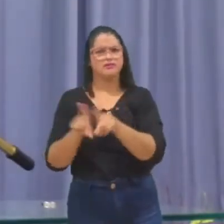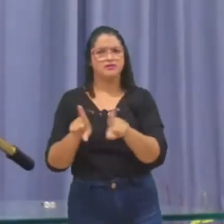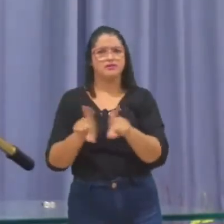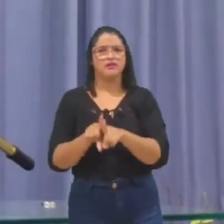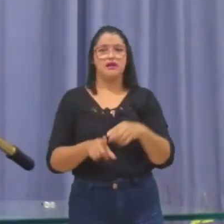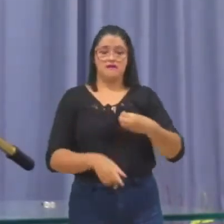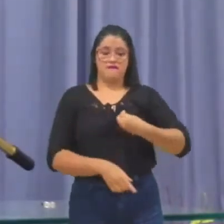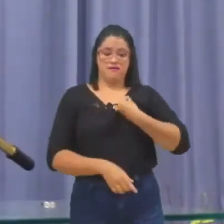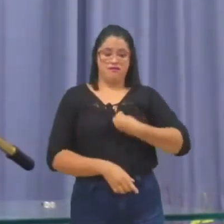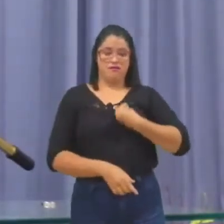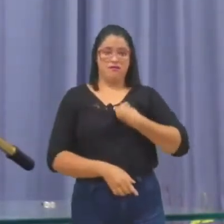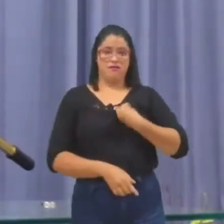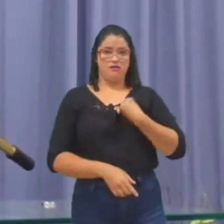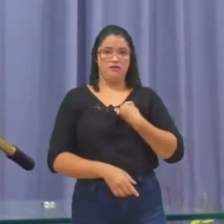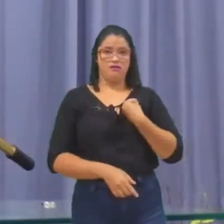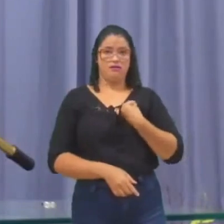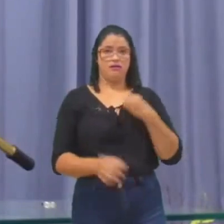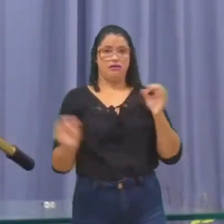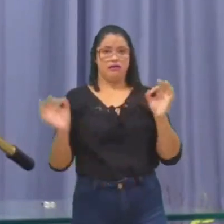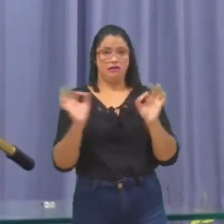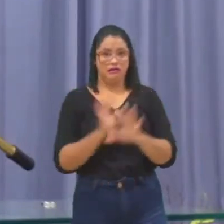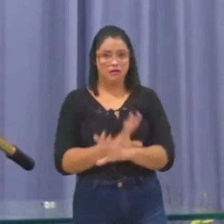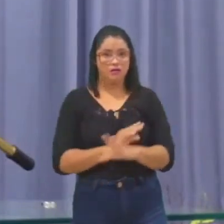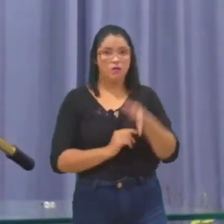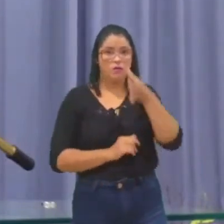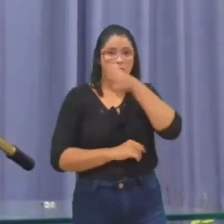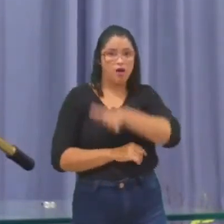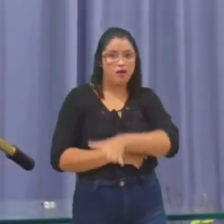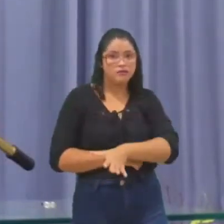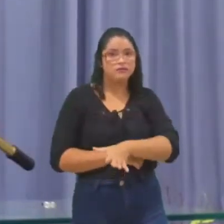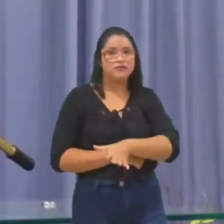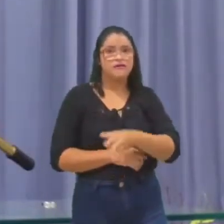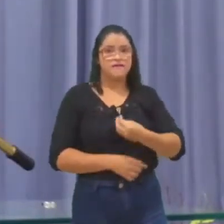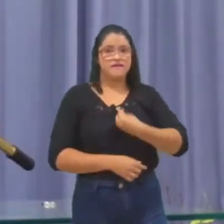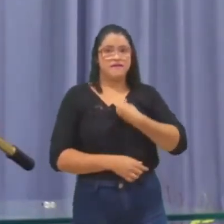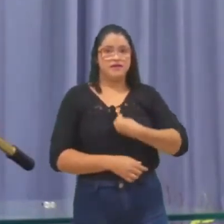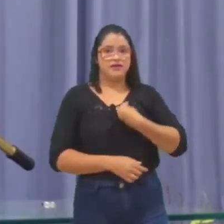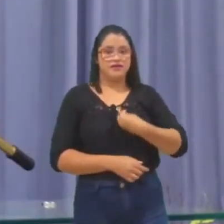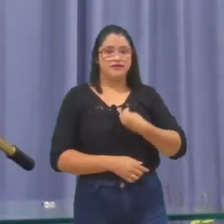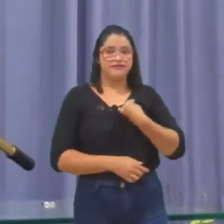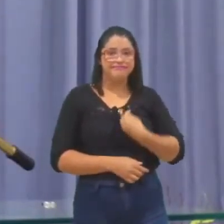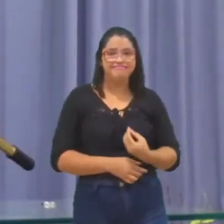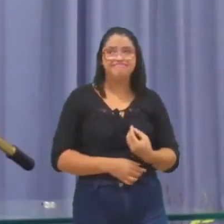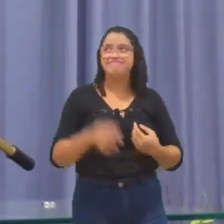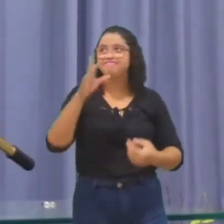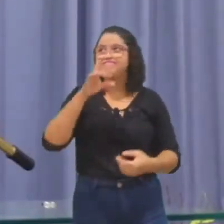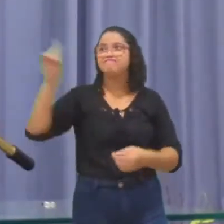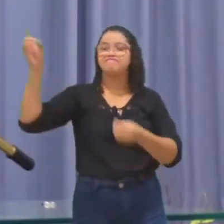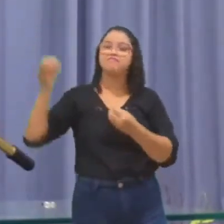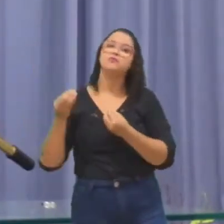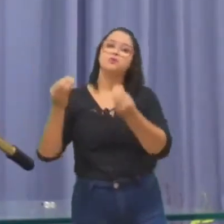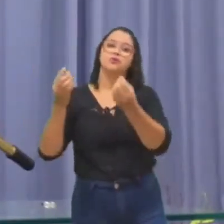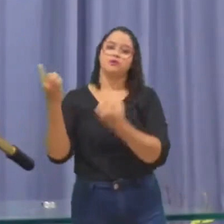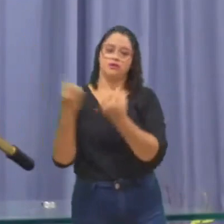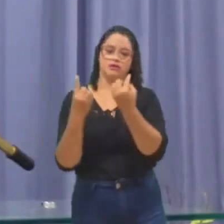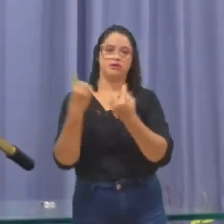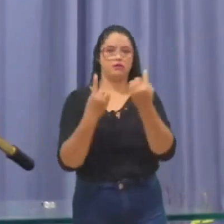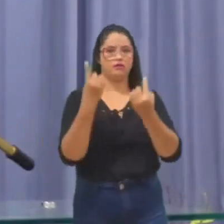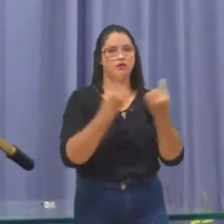Estamos vivendo, e eu já encerro, estamos vivendo dias que o Senhor tem dado a cada